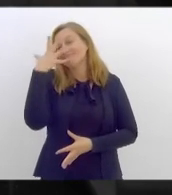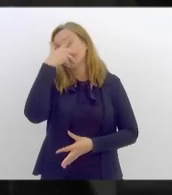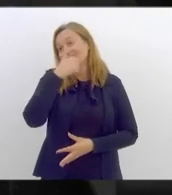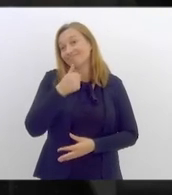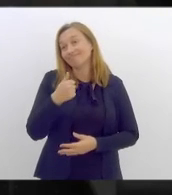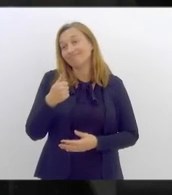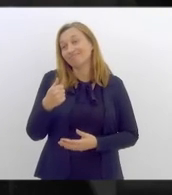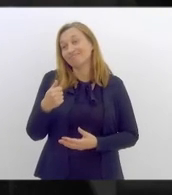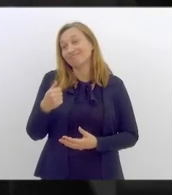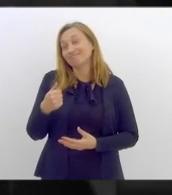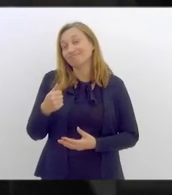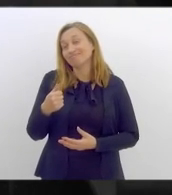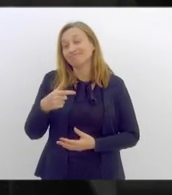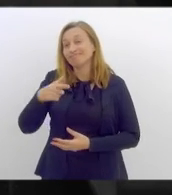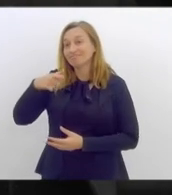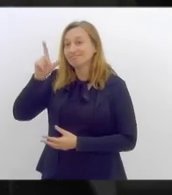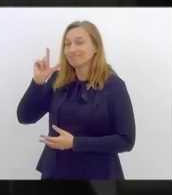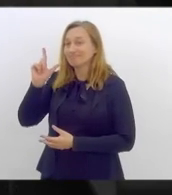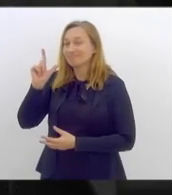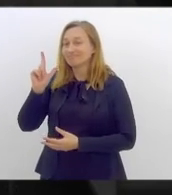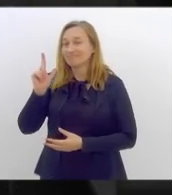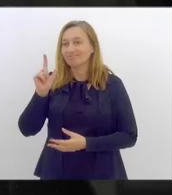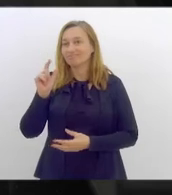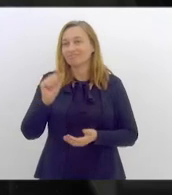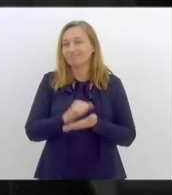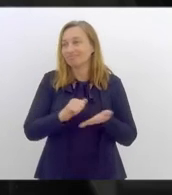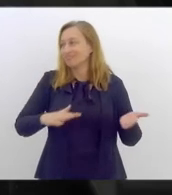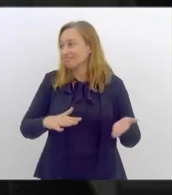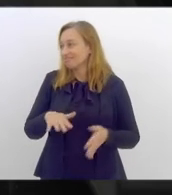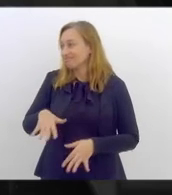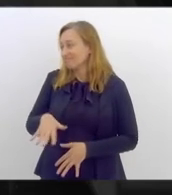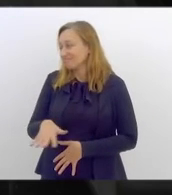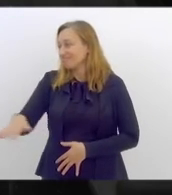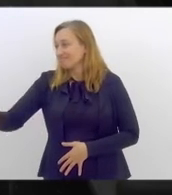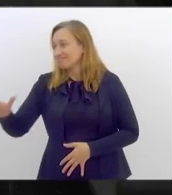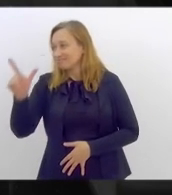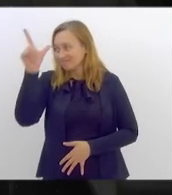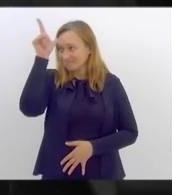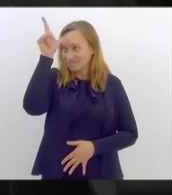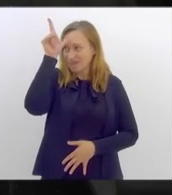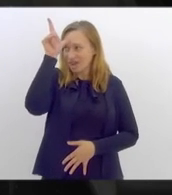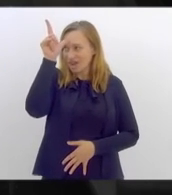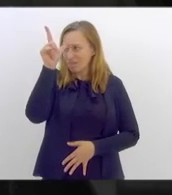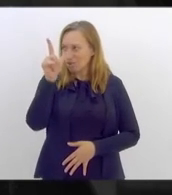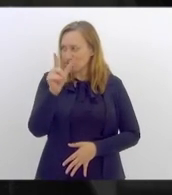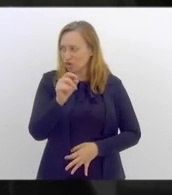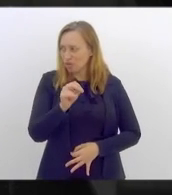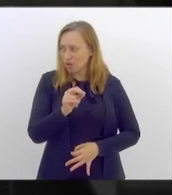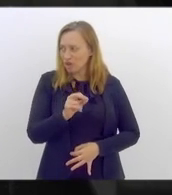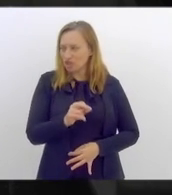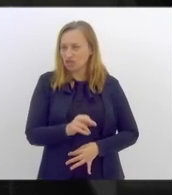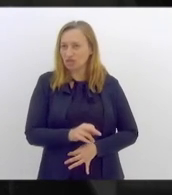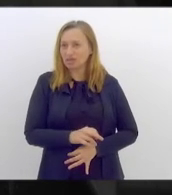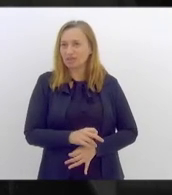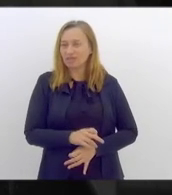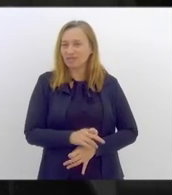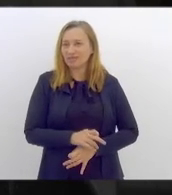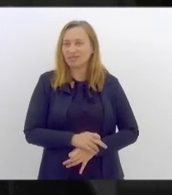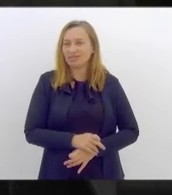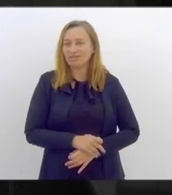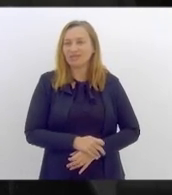a atividade na área do Alemão como foi linda como foi lindo ver a manifestação popular